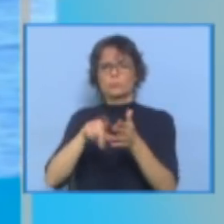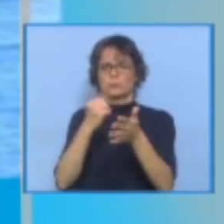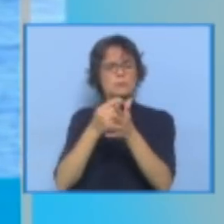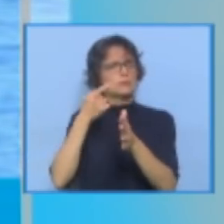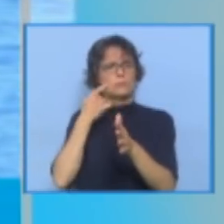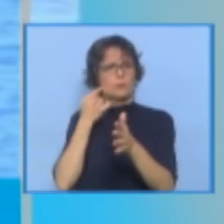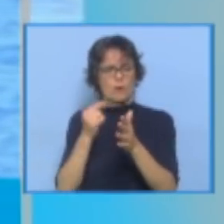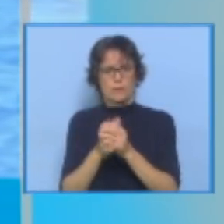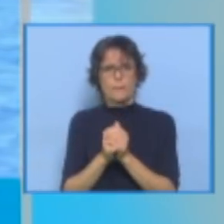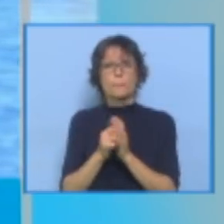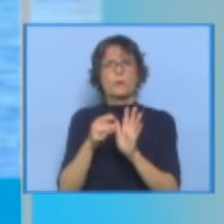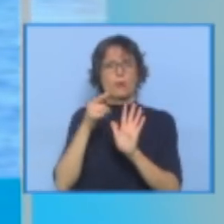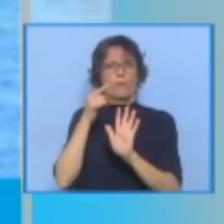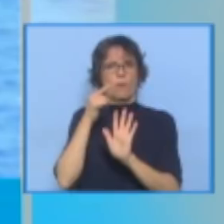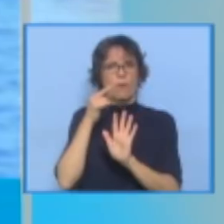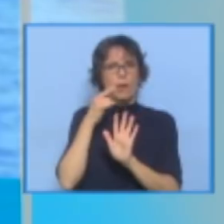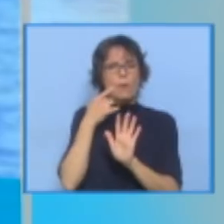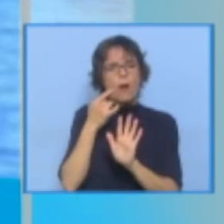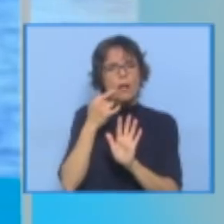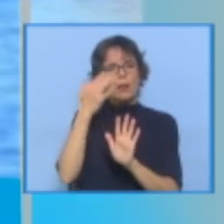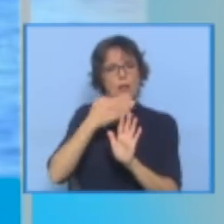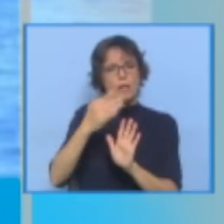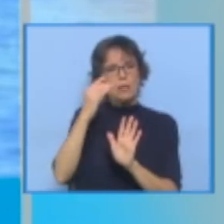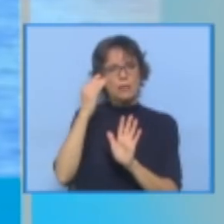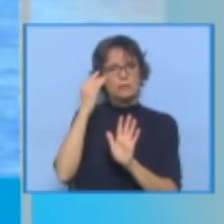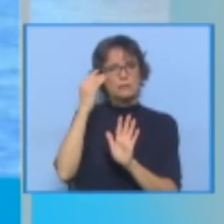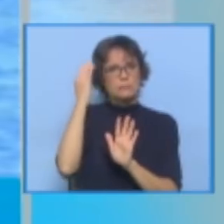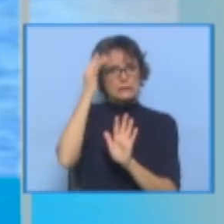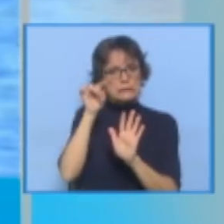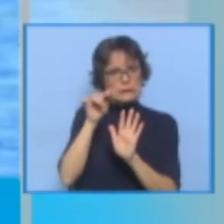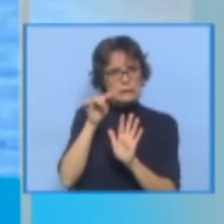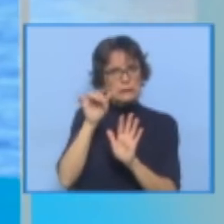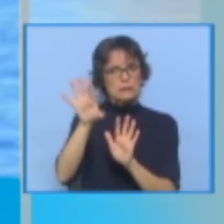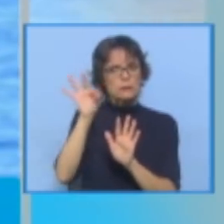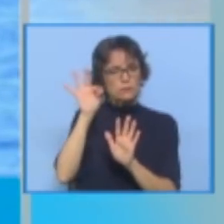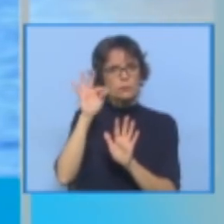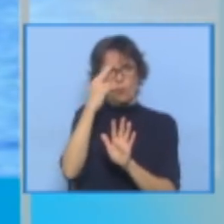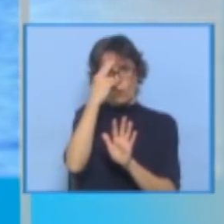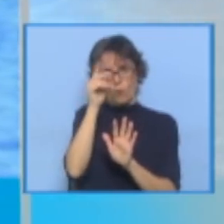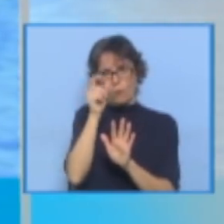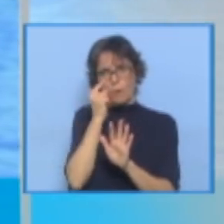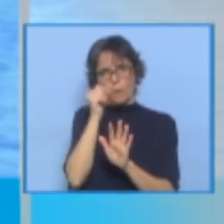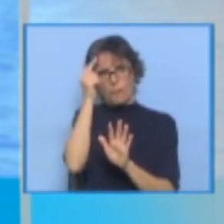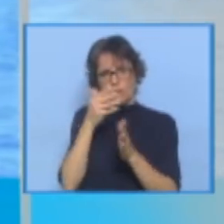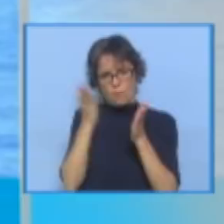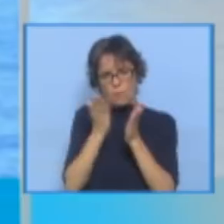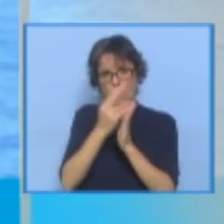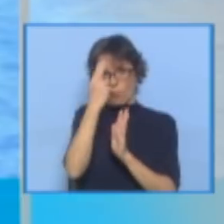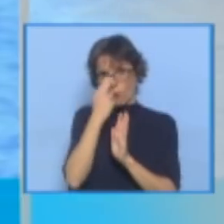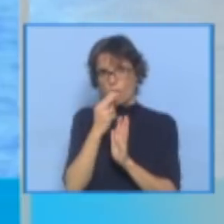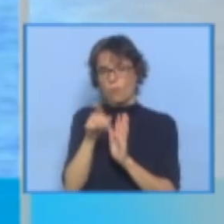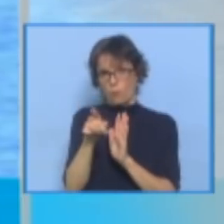quarta-feira da Semana Santa escolhi um grande musicólogo e um grande historiador da cultura, que é o Rui Vieira